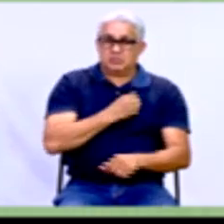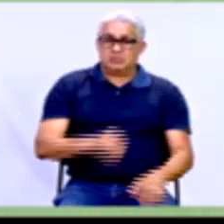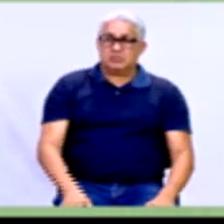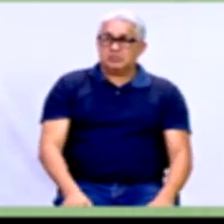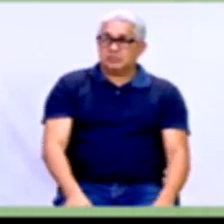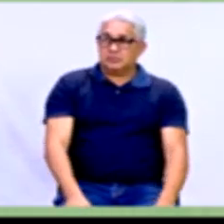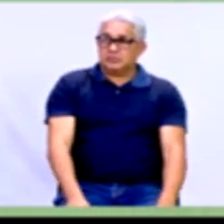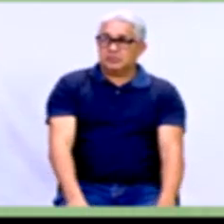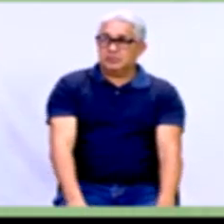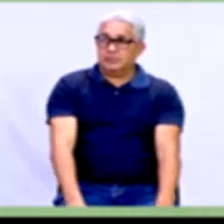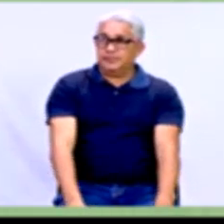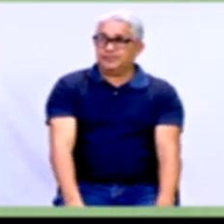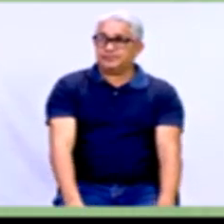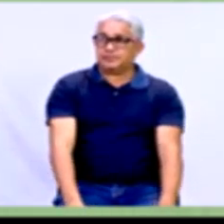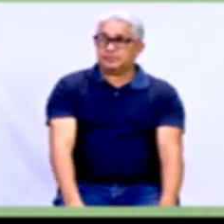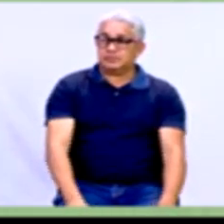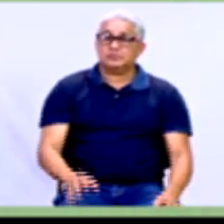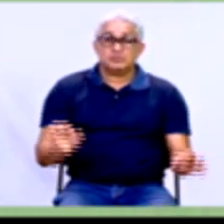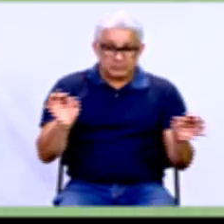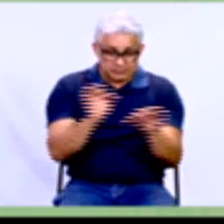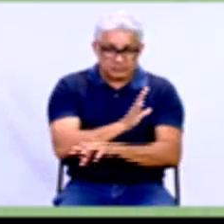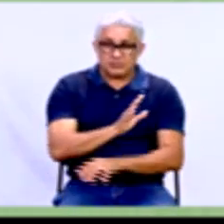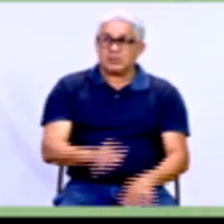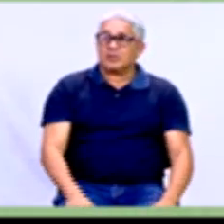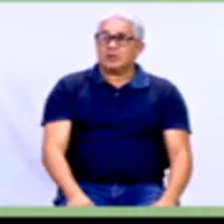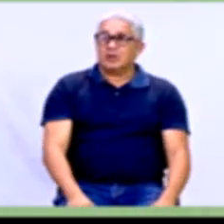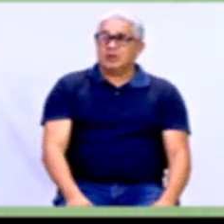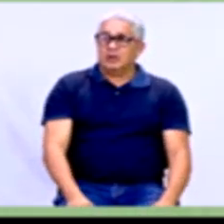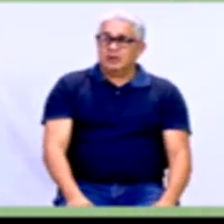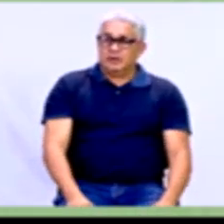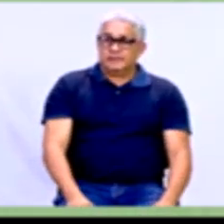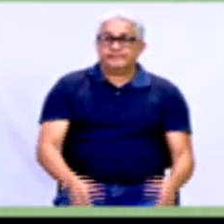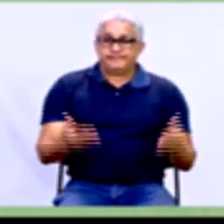né? Fizemos isso, aí a gente vai fazer